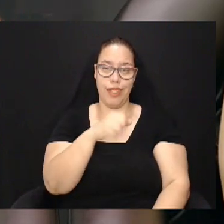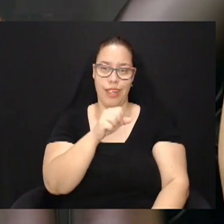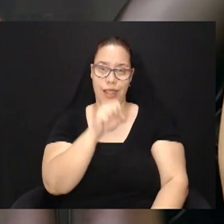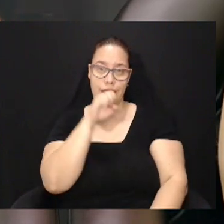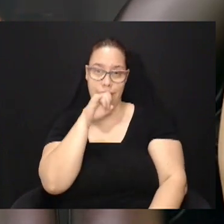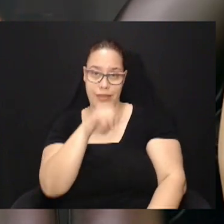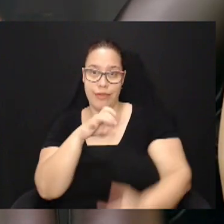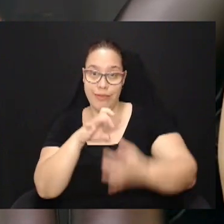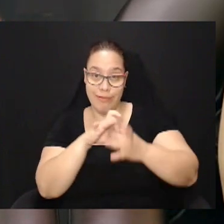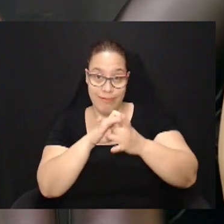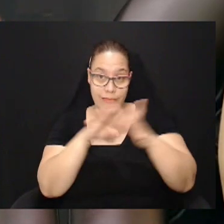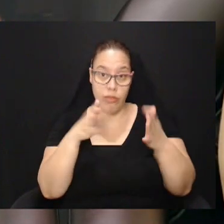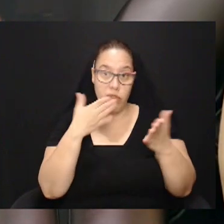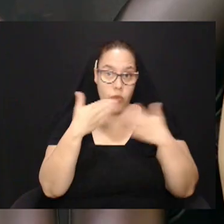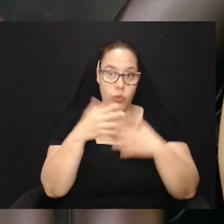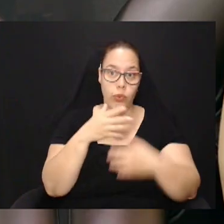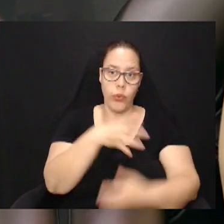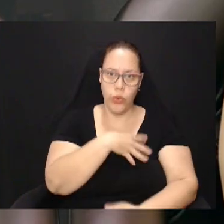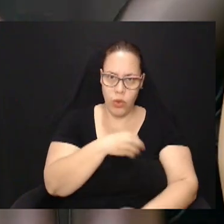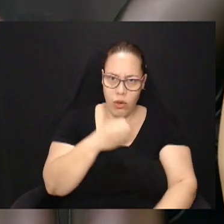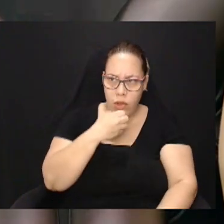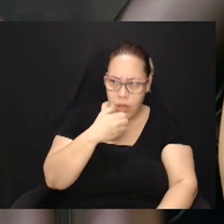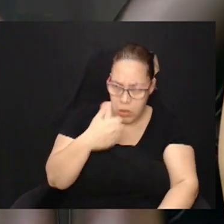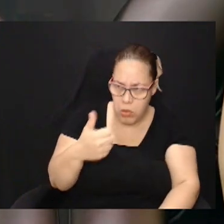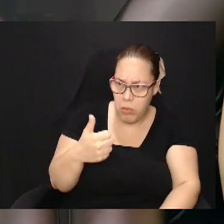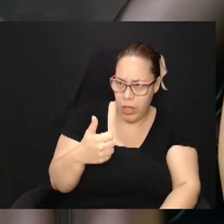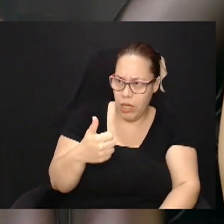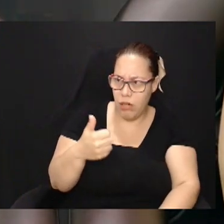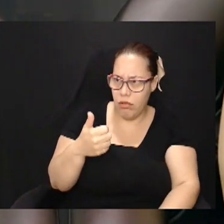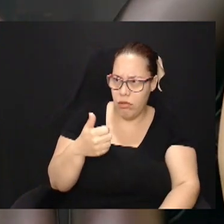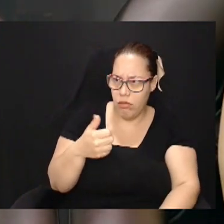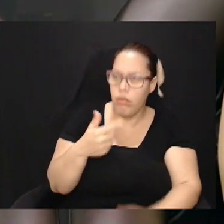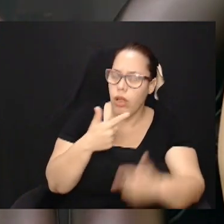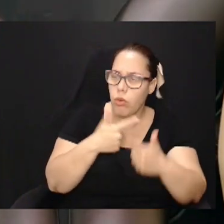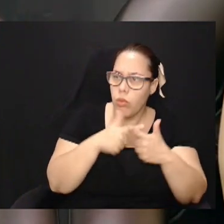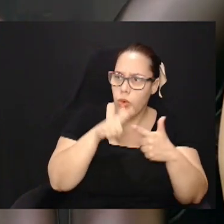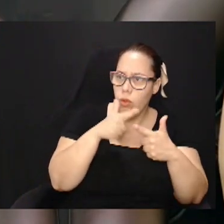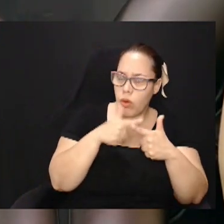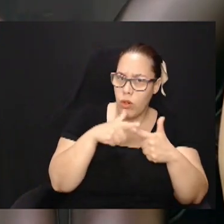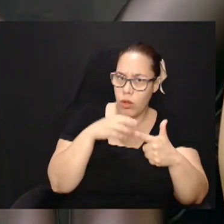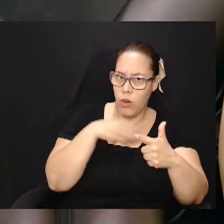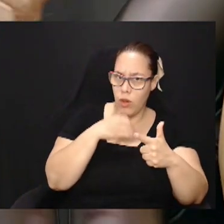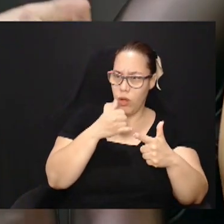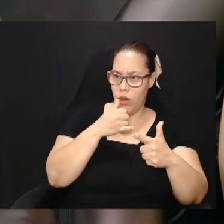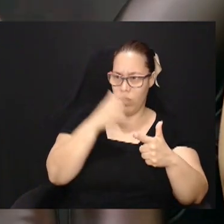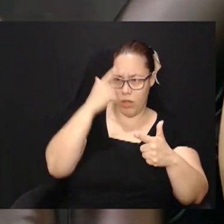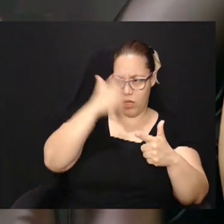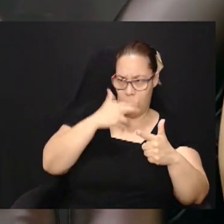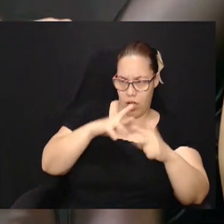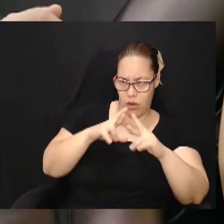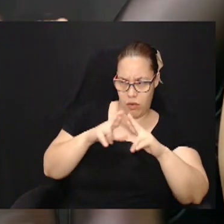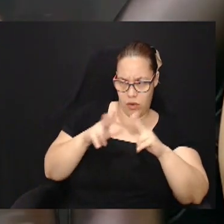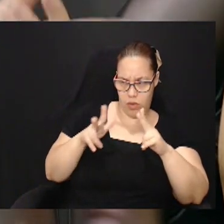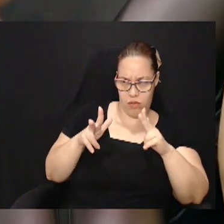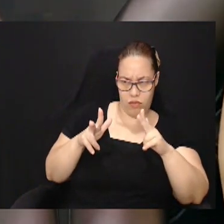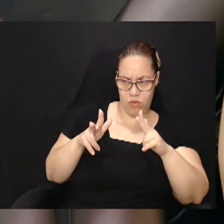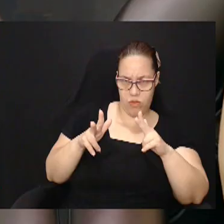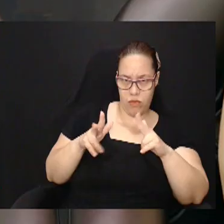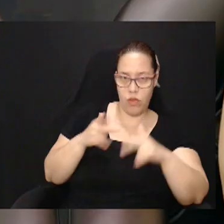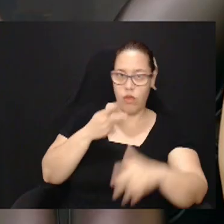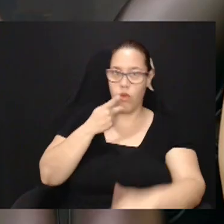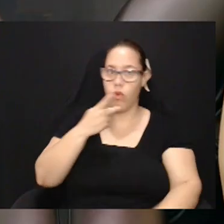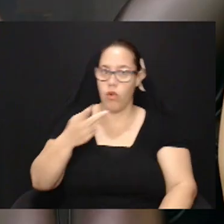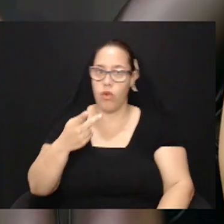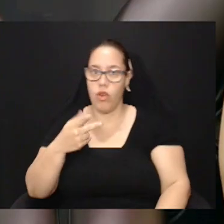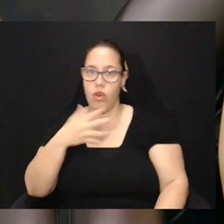de falar, filha, tá tudo bem? Você tá com a carinha diferente? Se você não falou com o seu filho